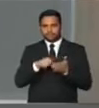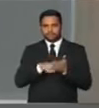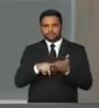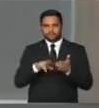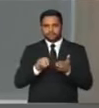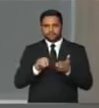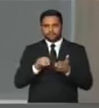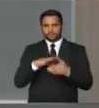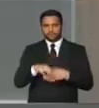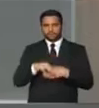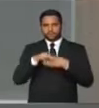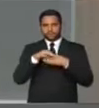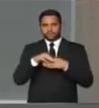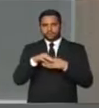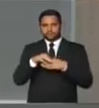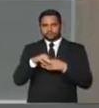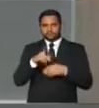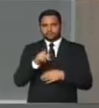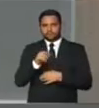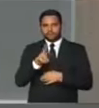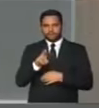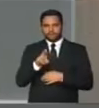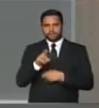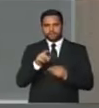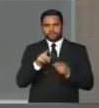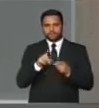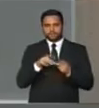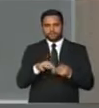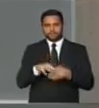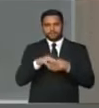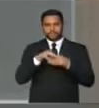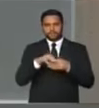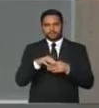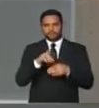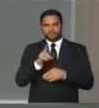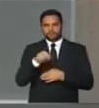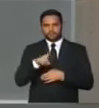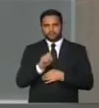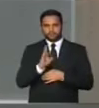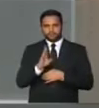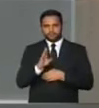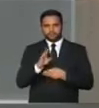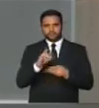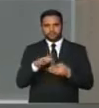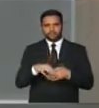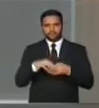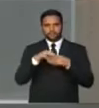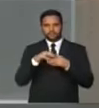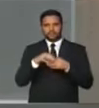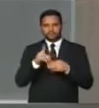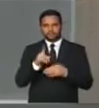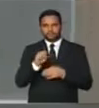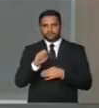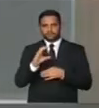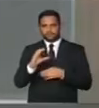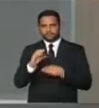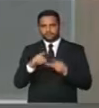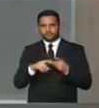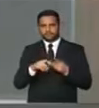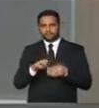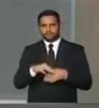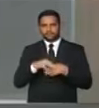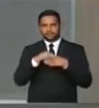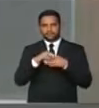Assina uma nota, os líderes do PR, o líder do PMDB, o líder do PSC,